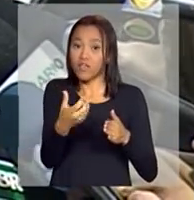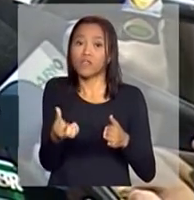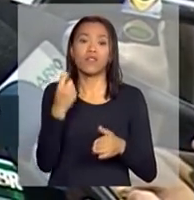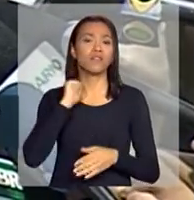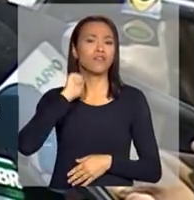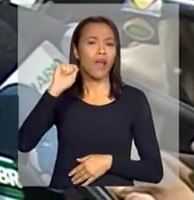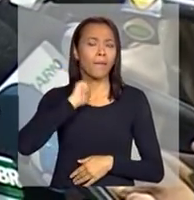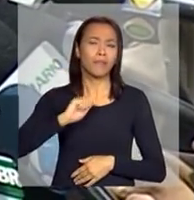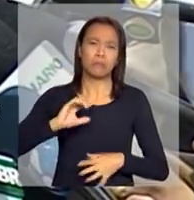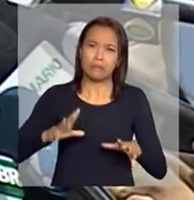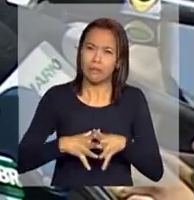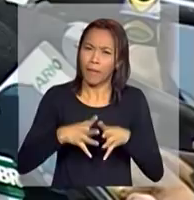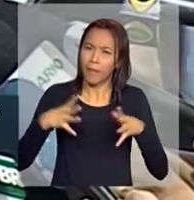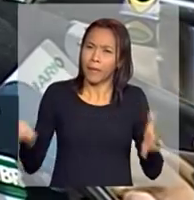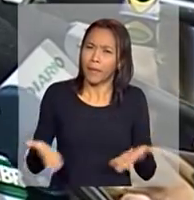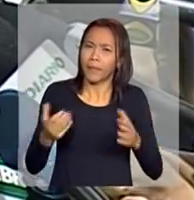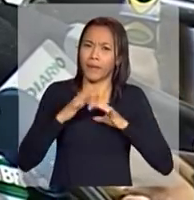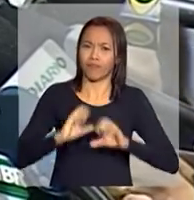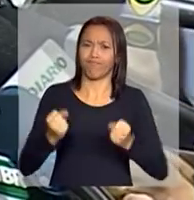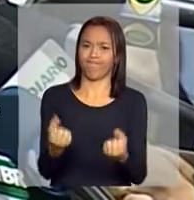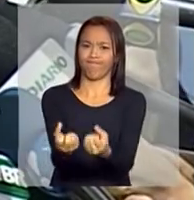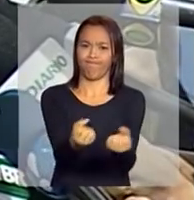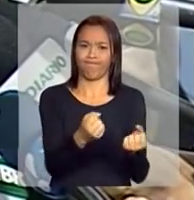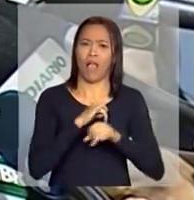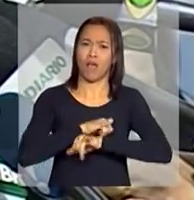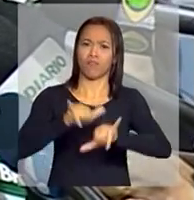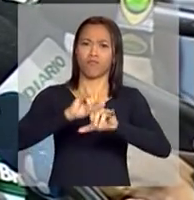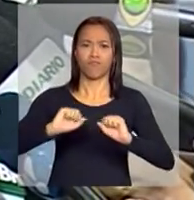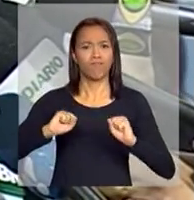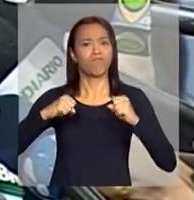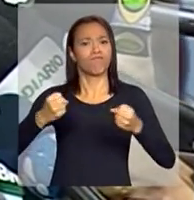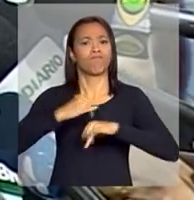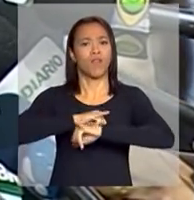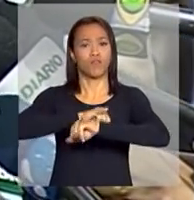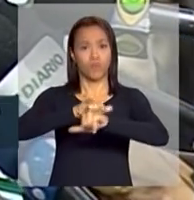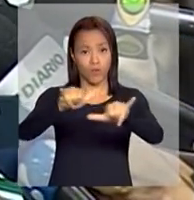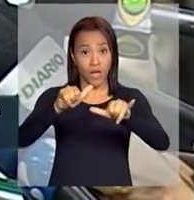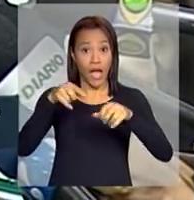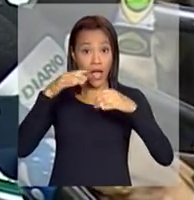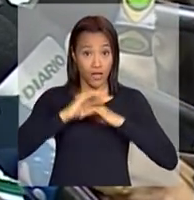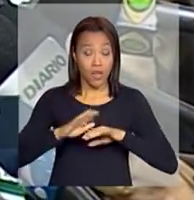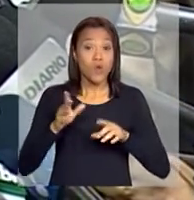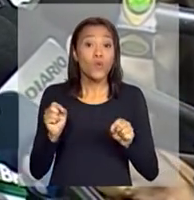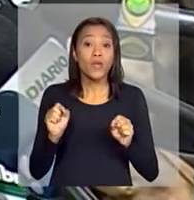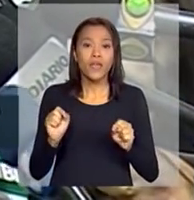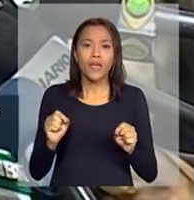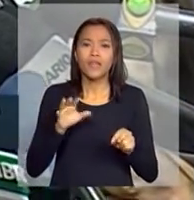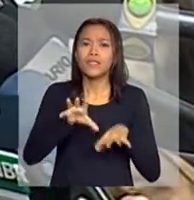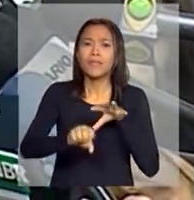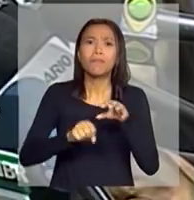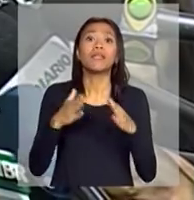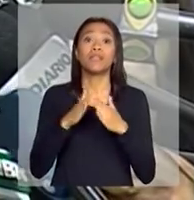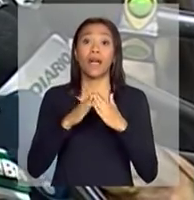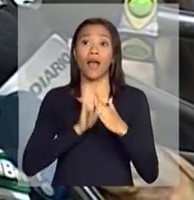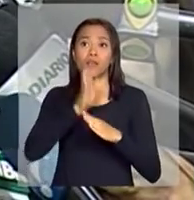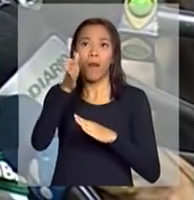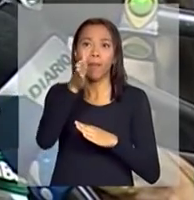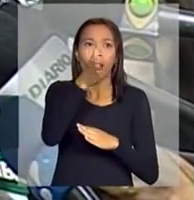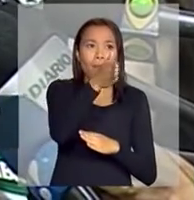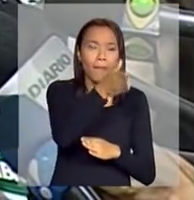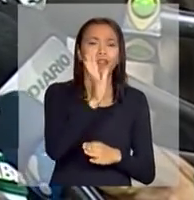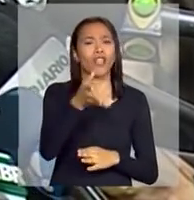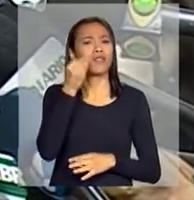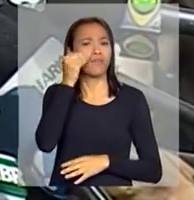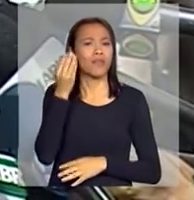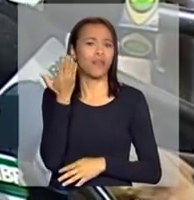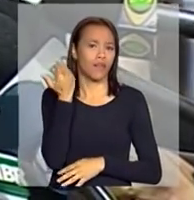uma ampla campanha de vacinação, aproveitar fortemente o dia 20 e estimular o que nós chamamos da busca ativa. Experiências como já